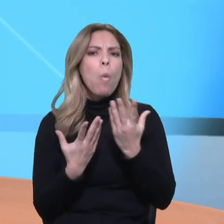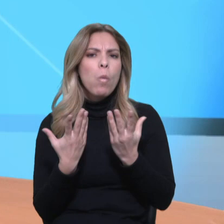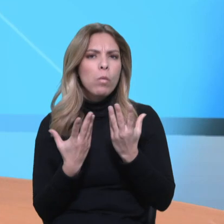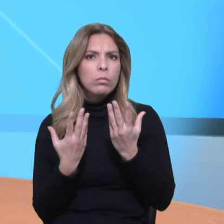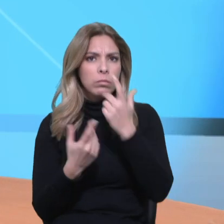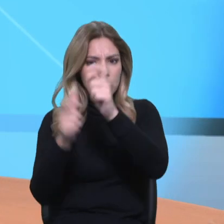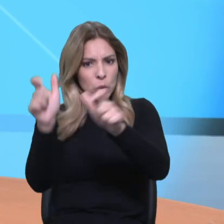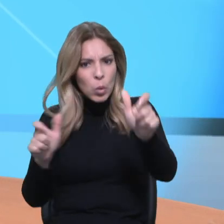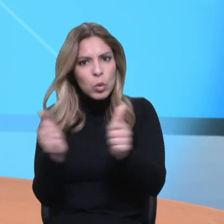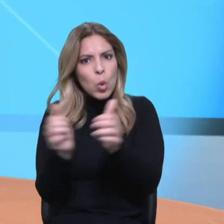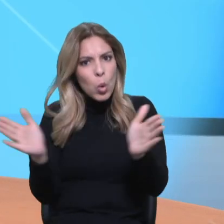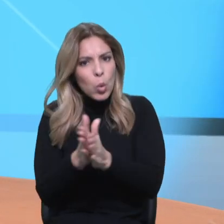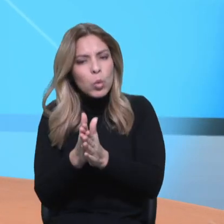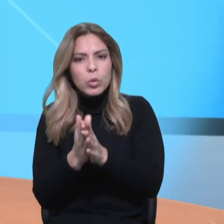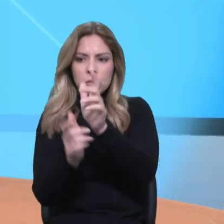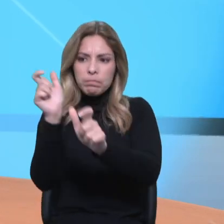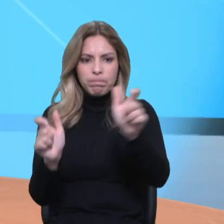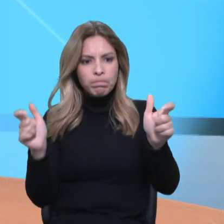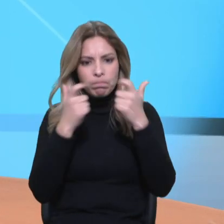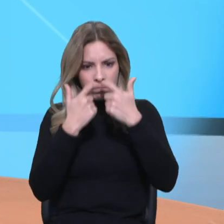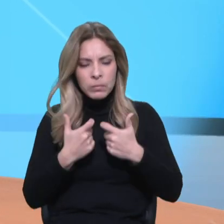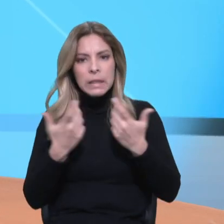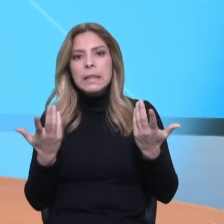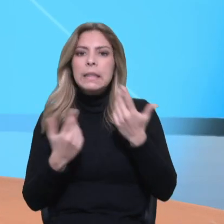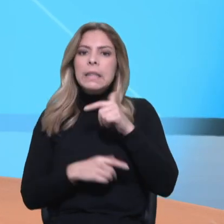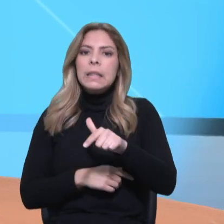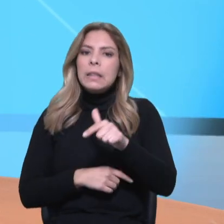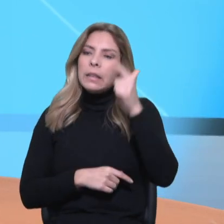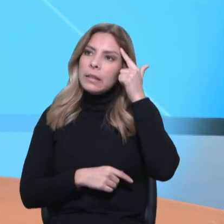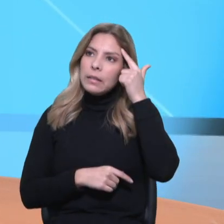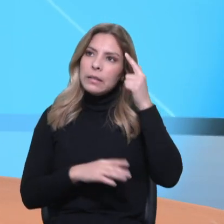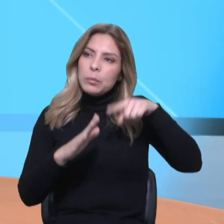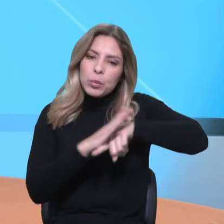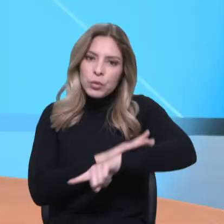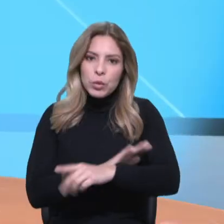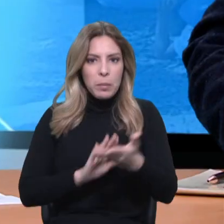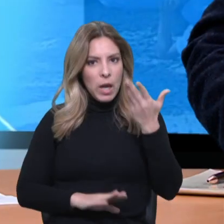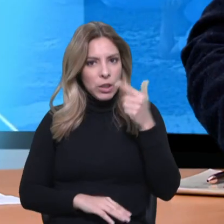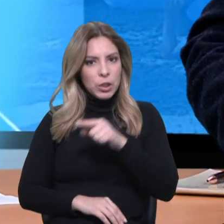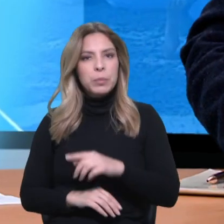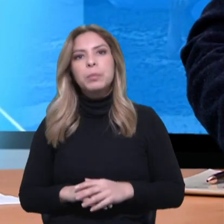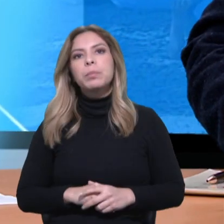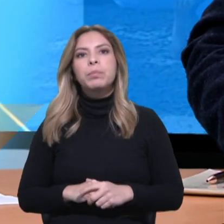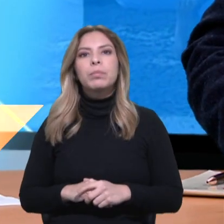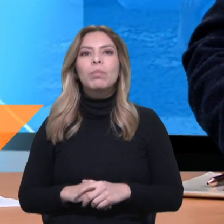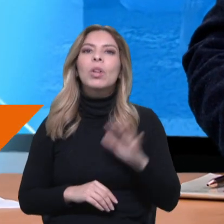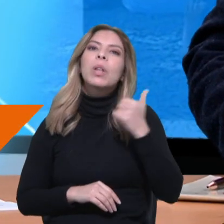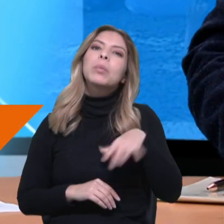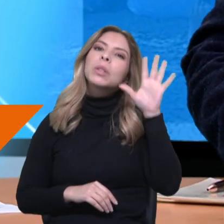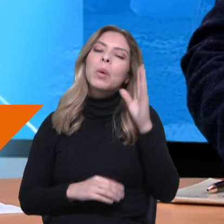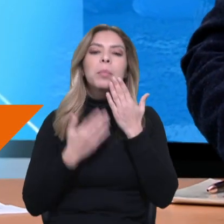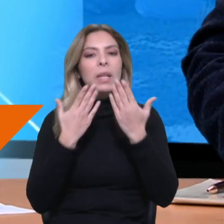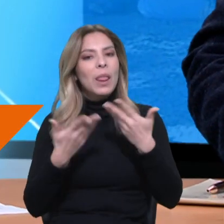todas as pessoas, a todos os seres humanos, convidando-os a ir àquilo que é mais profundo neles. Sim, boa tarde. Antes de mais,